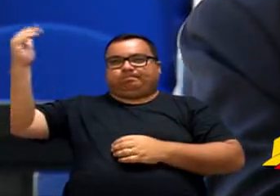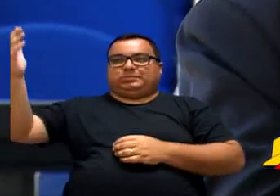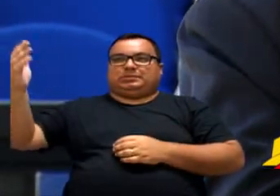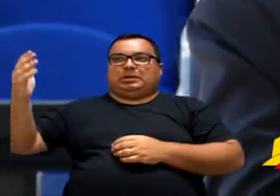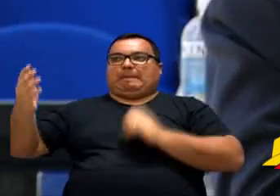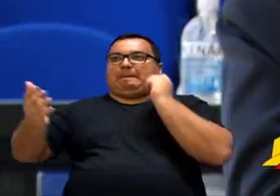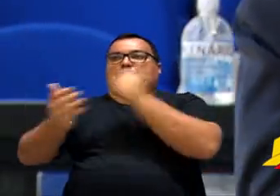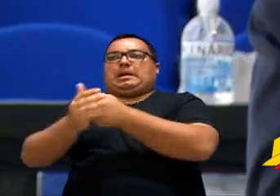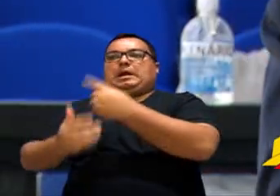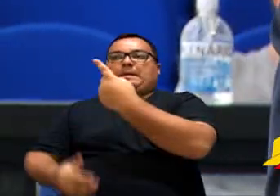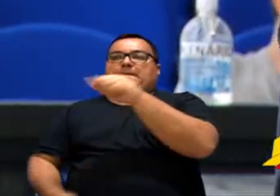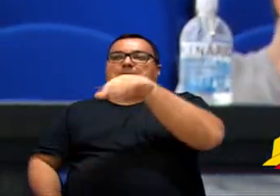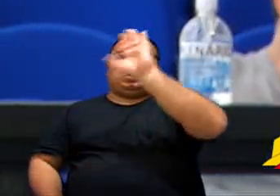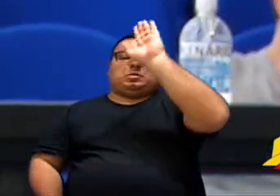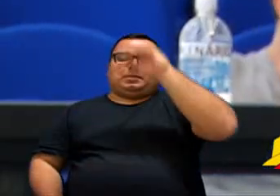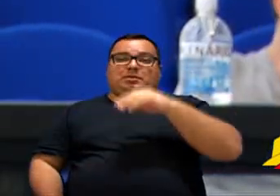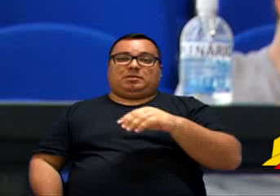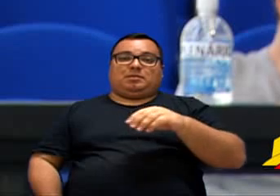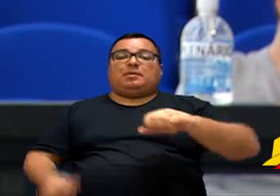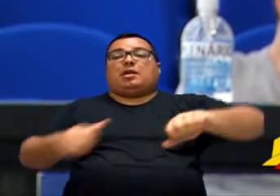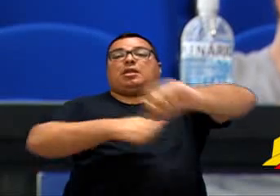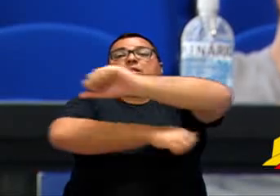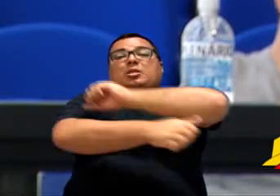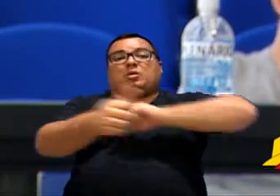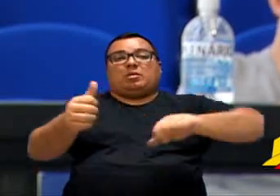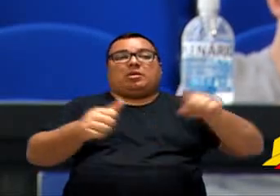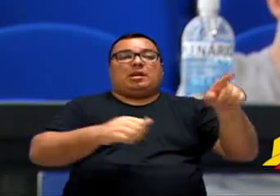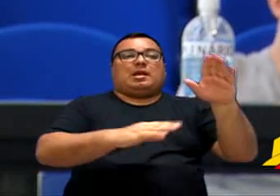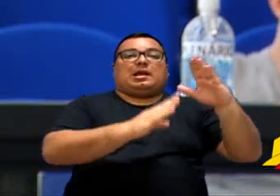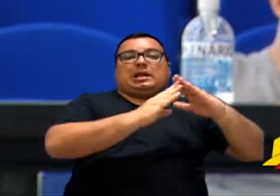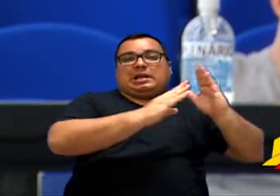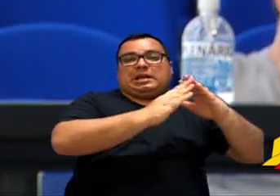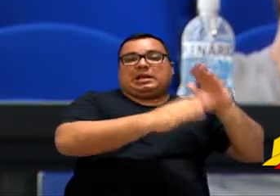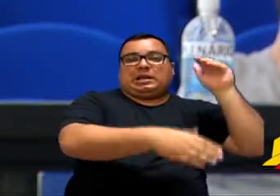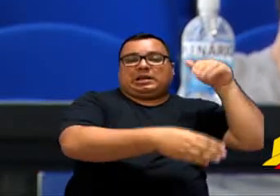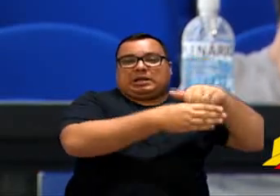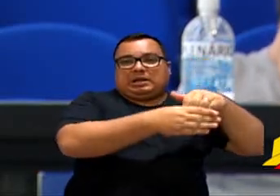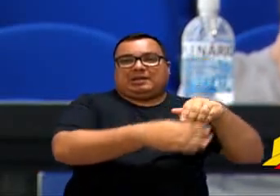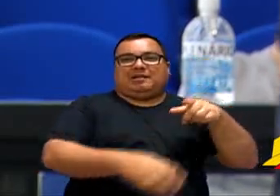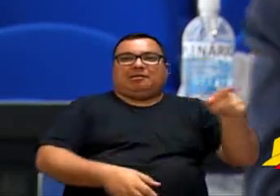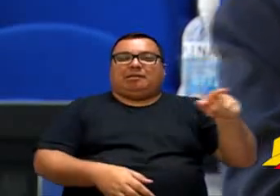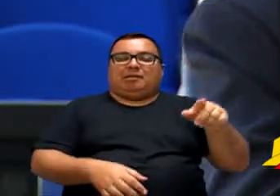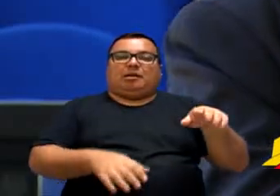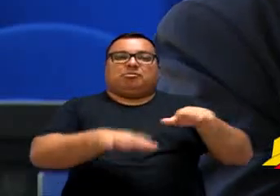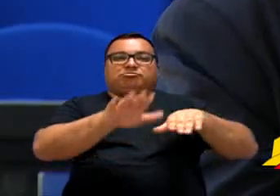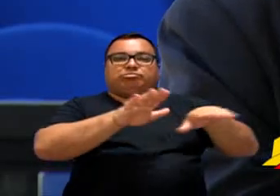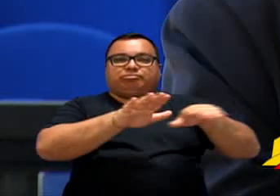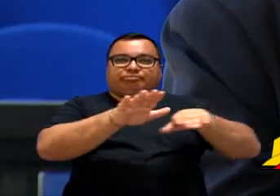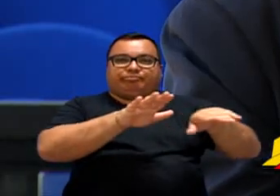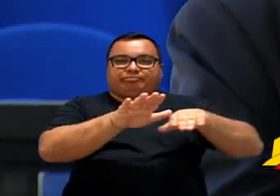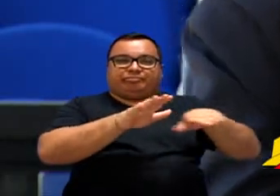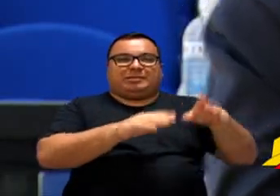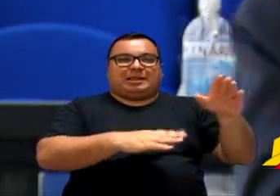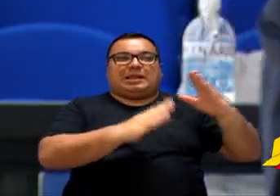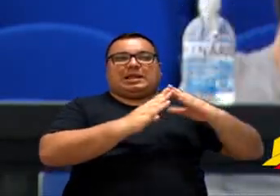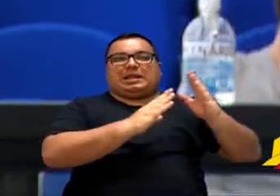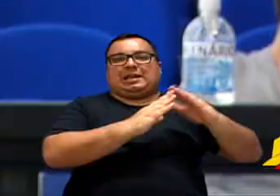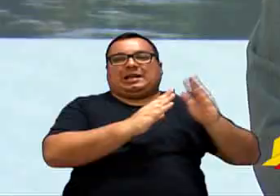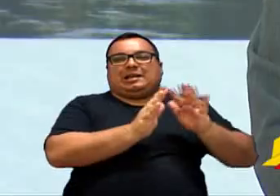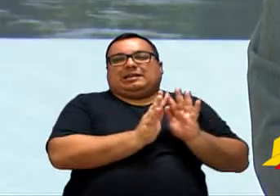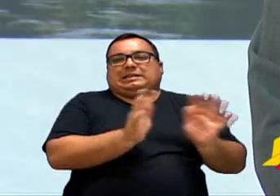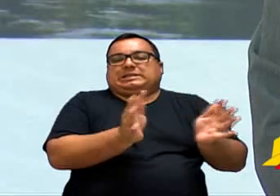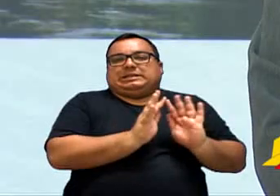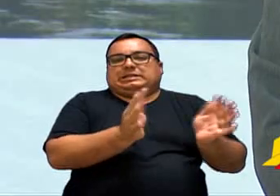costureira, do país, então, leva essa roupa na casa da costureira, porque não paga água, não paga a estrutura.